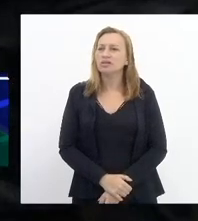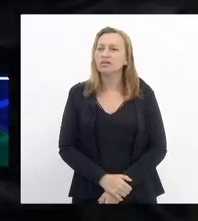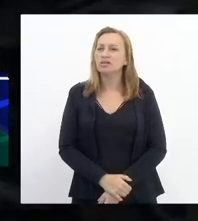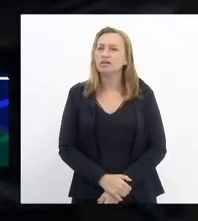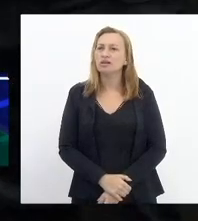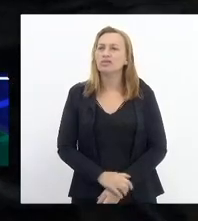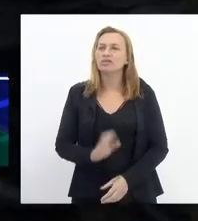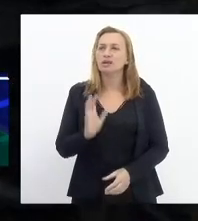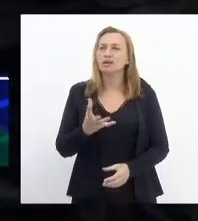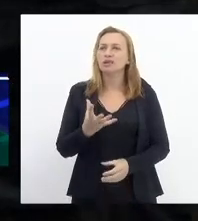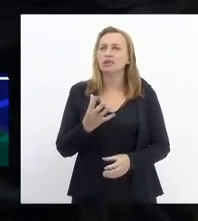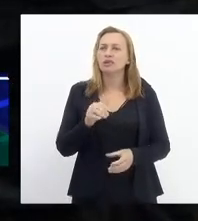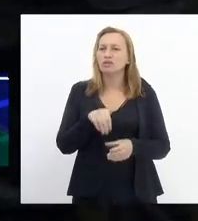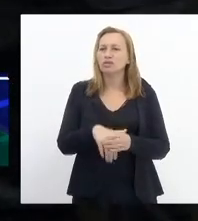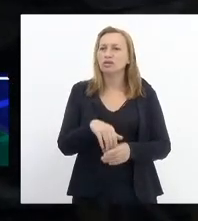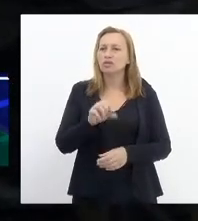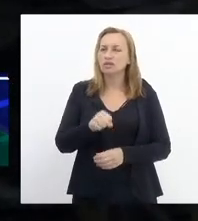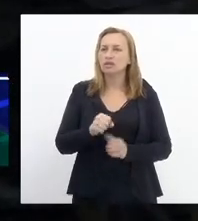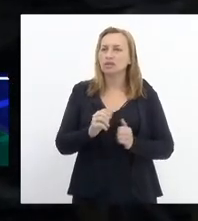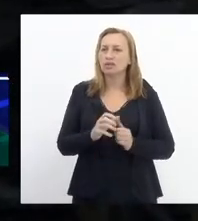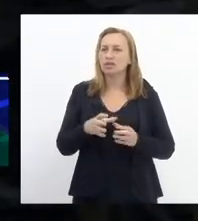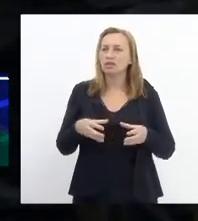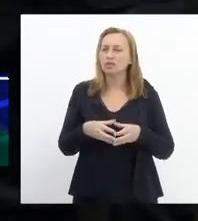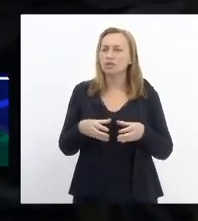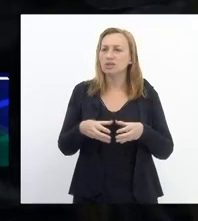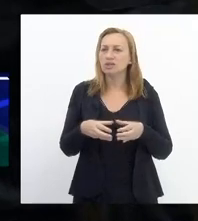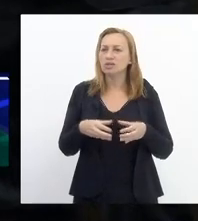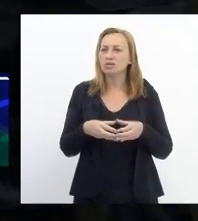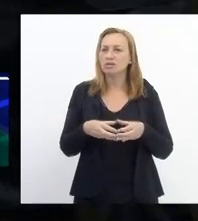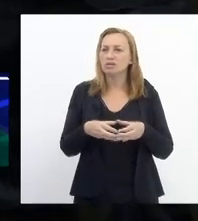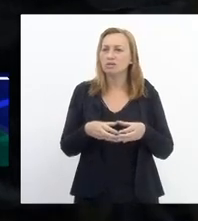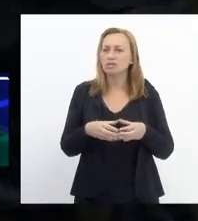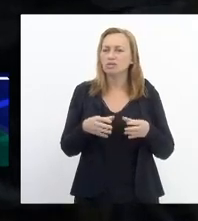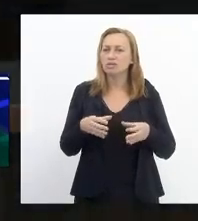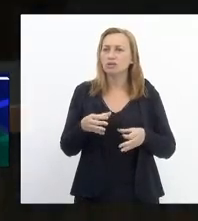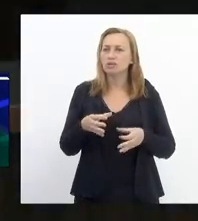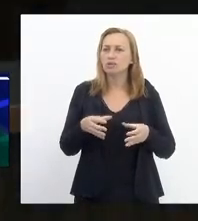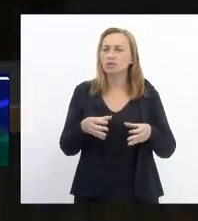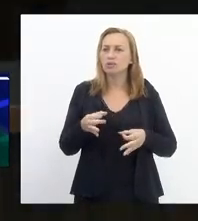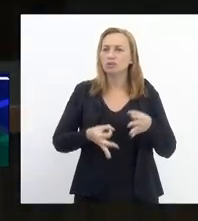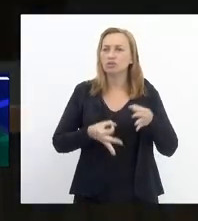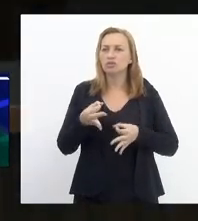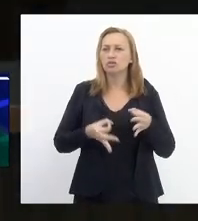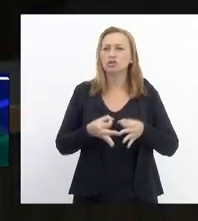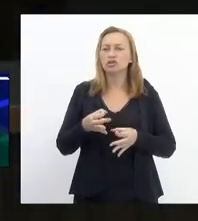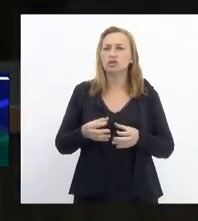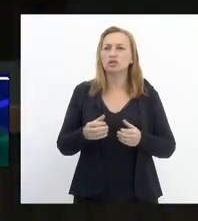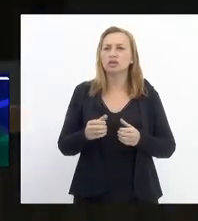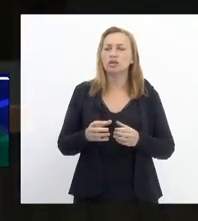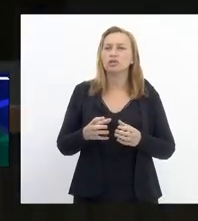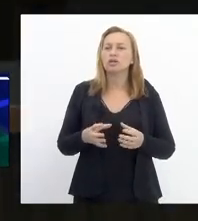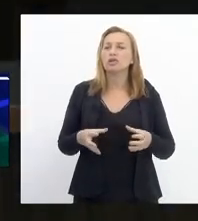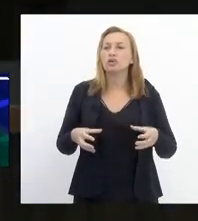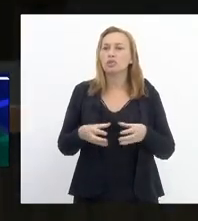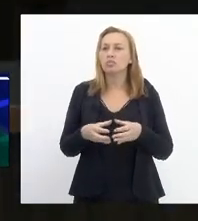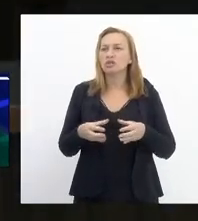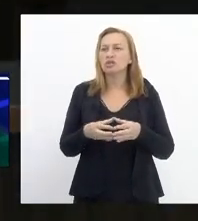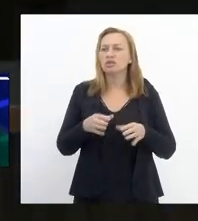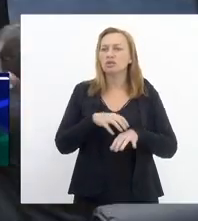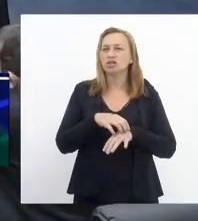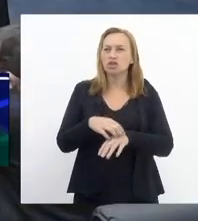Voto favorável, acompanhando a Comissão Constituição. Pela Comissão de Transporte, deputado Dionísio